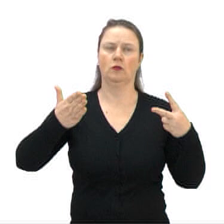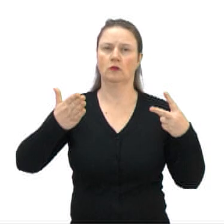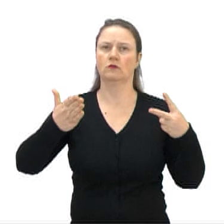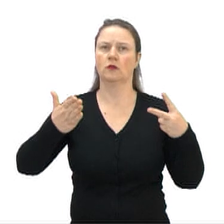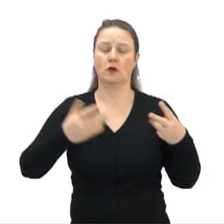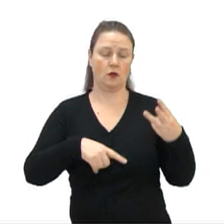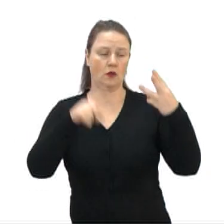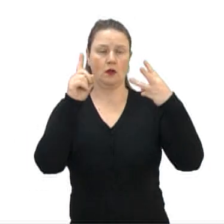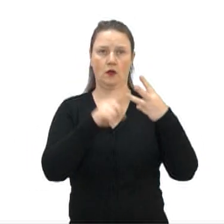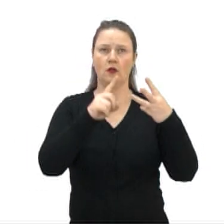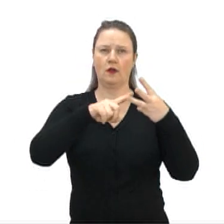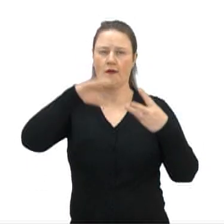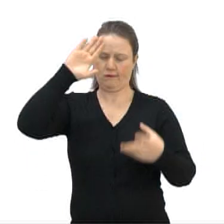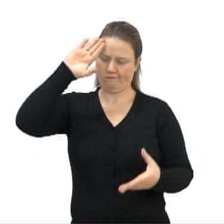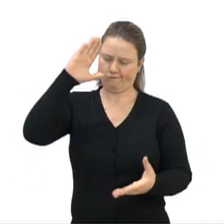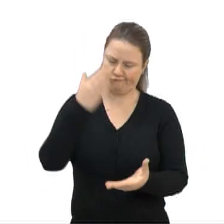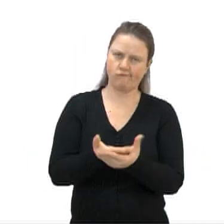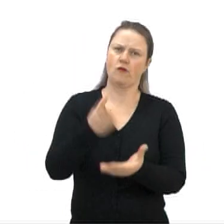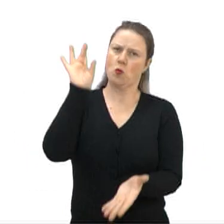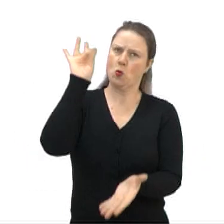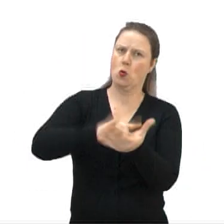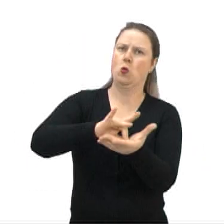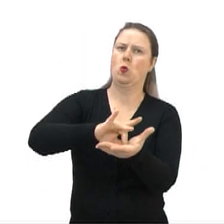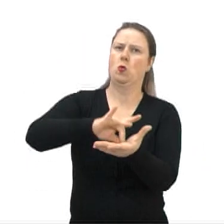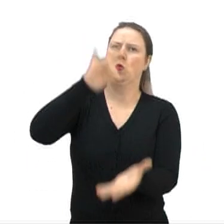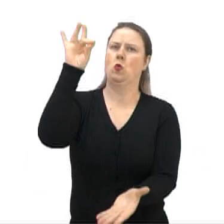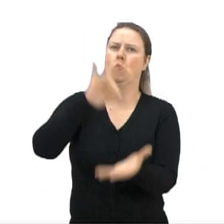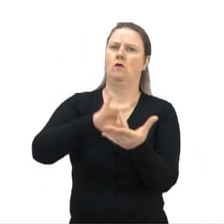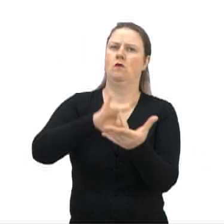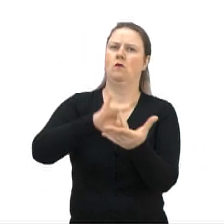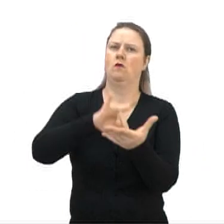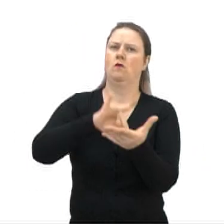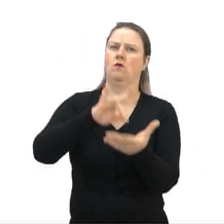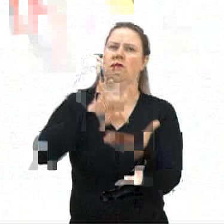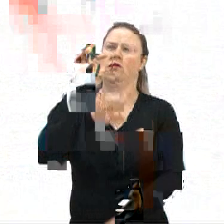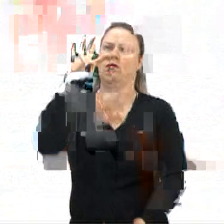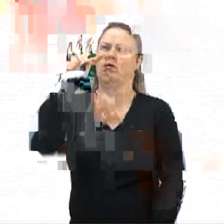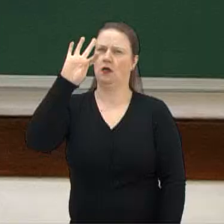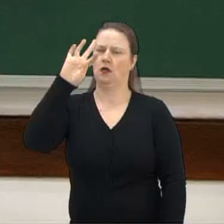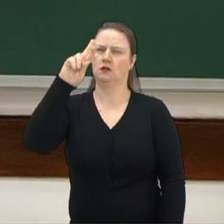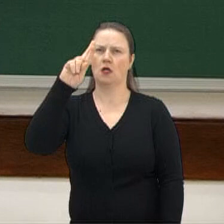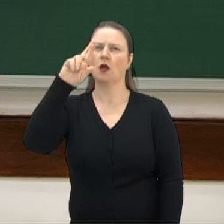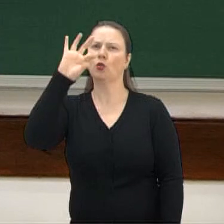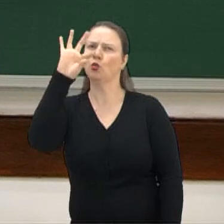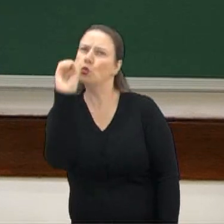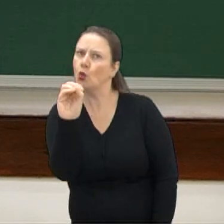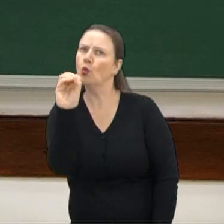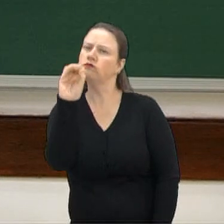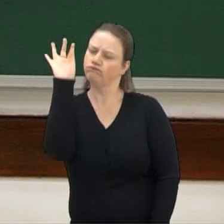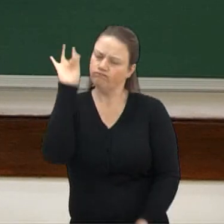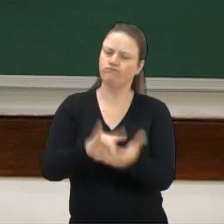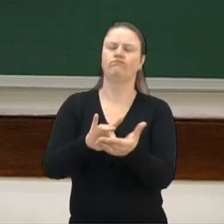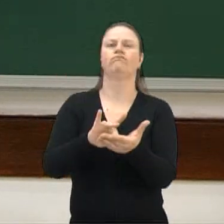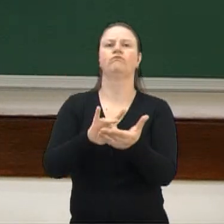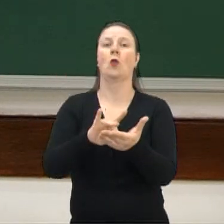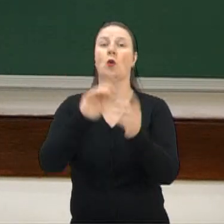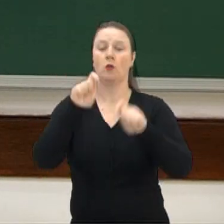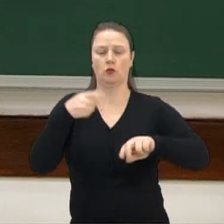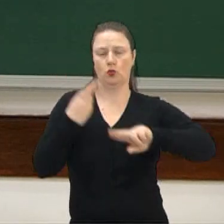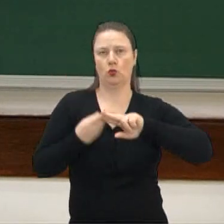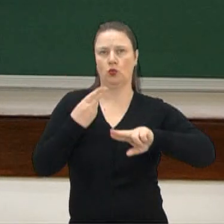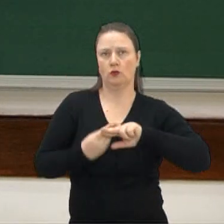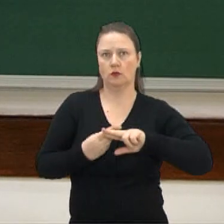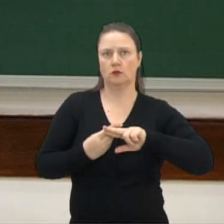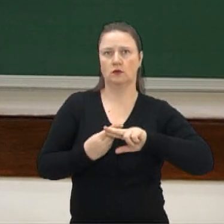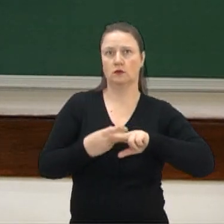repentinamente. E com certeza, o mesmo sentido de certo. Então, eu posso utilizar tanto com certeza como